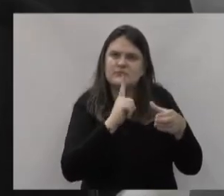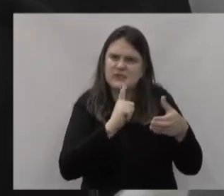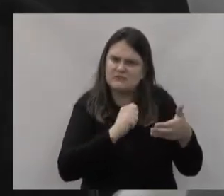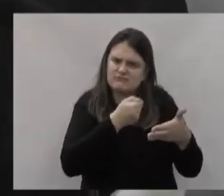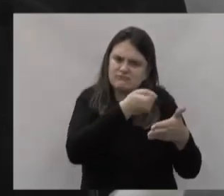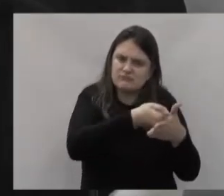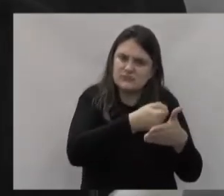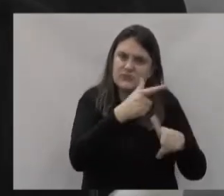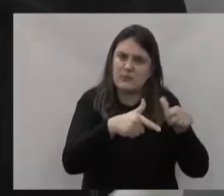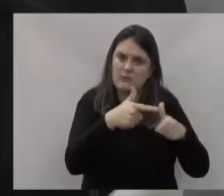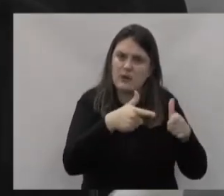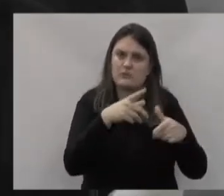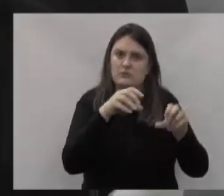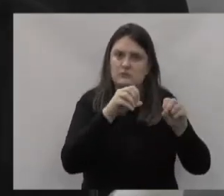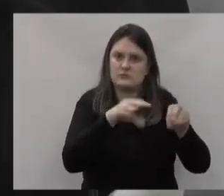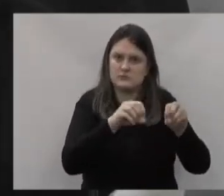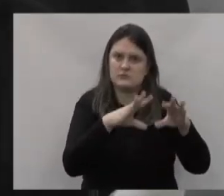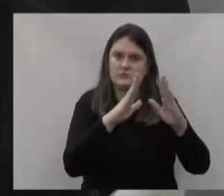escolas.